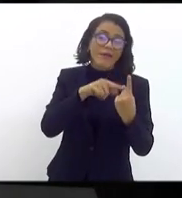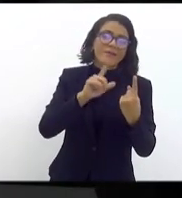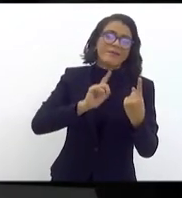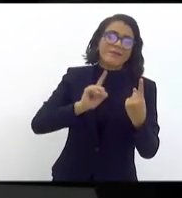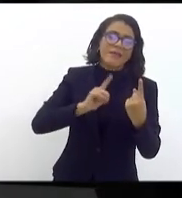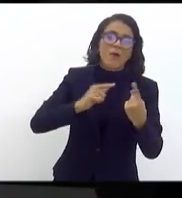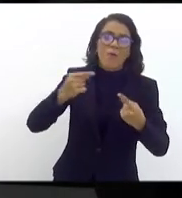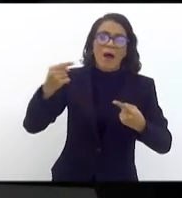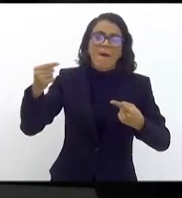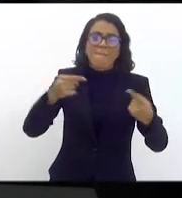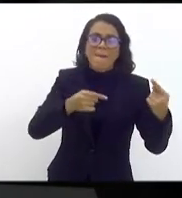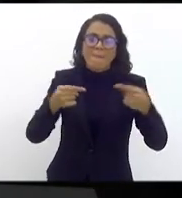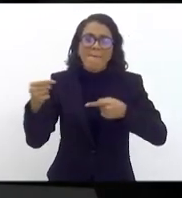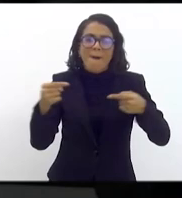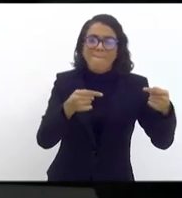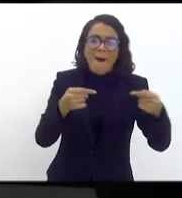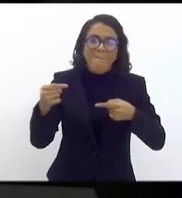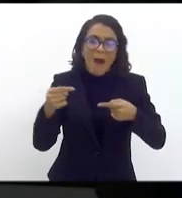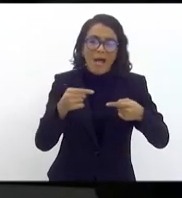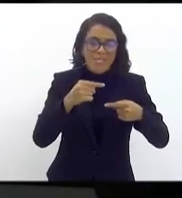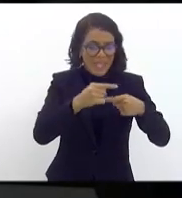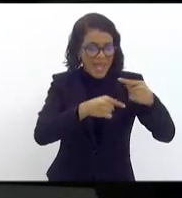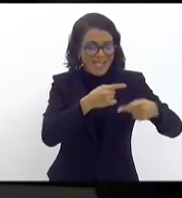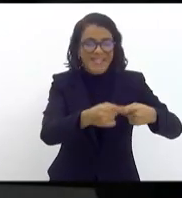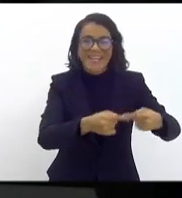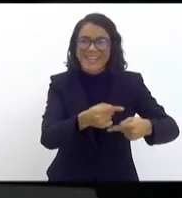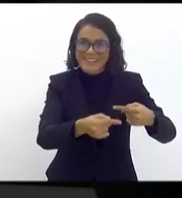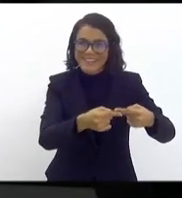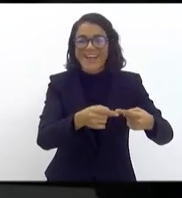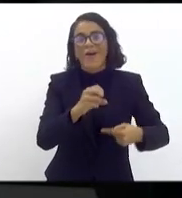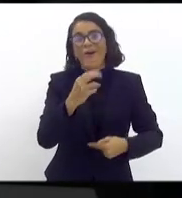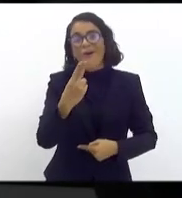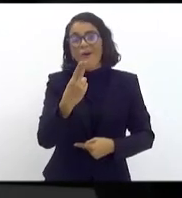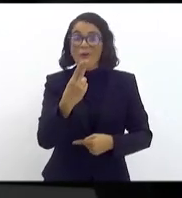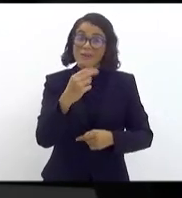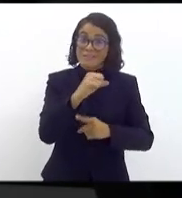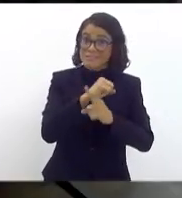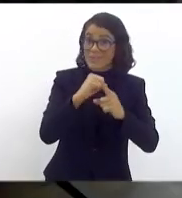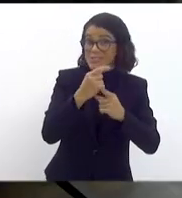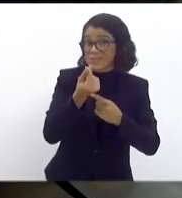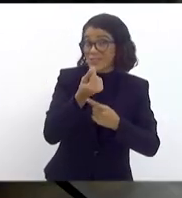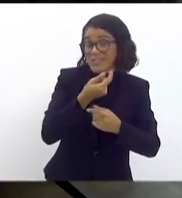exemplo, uma disputa entre os herdeiros, não, que é algo bastante... Ou então uma disputa societária.